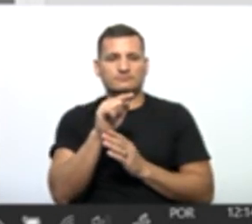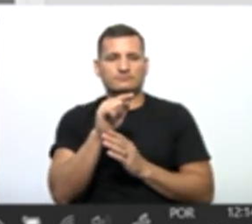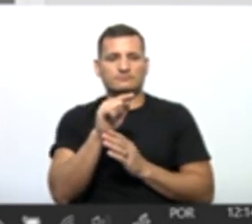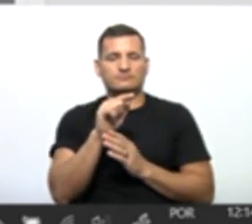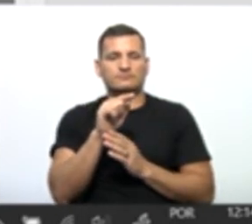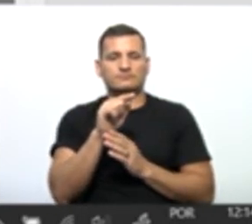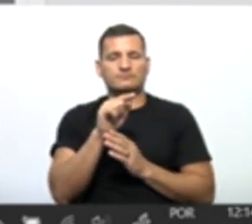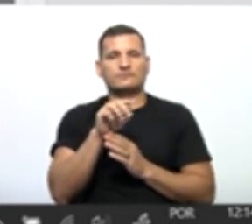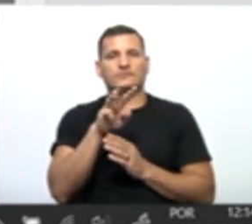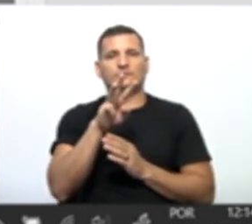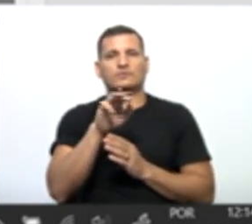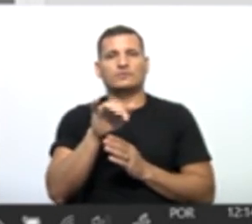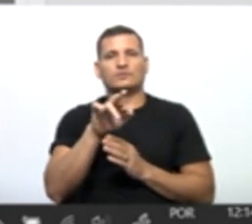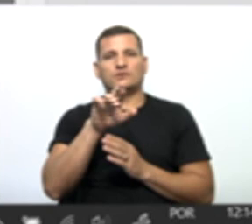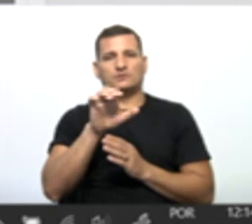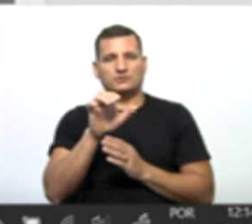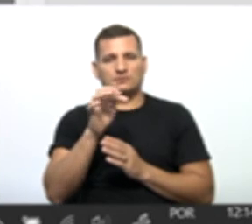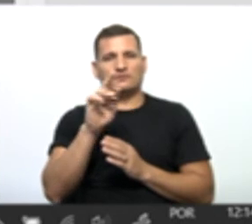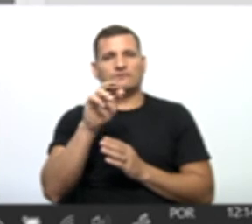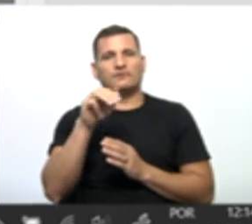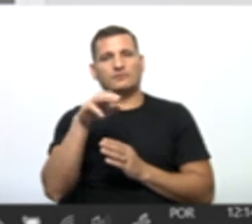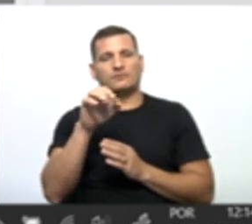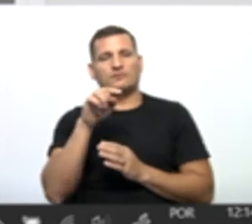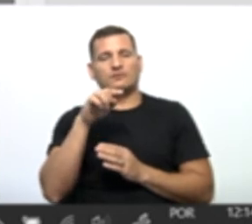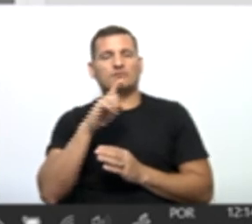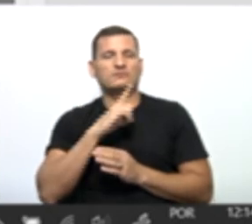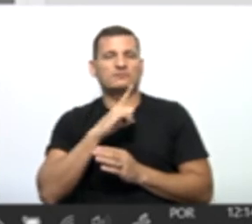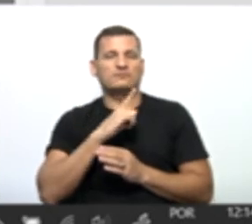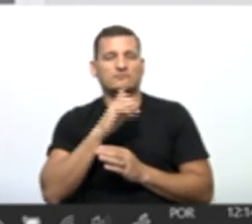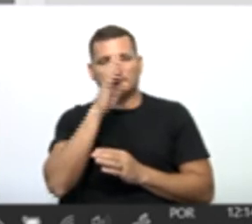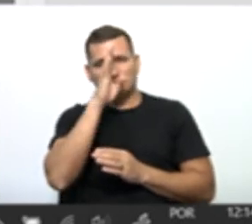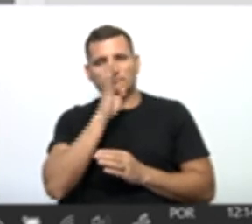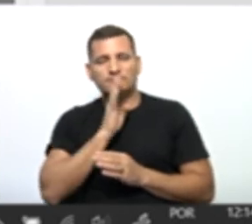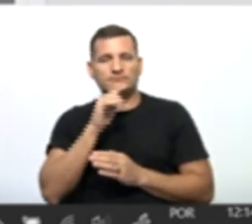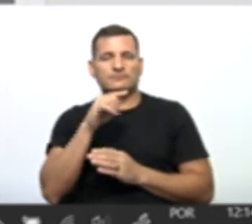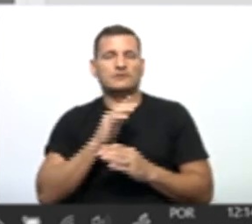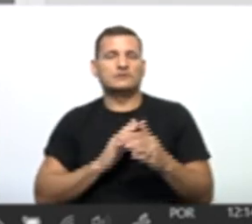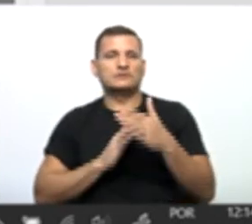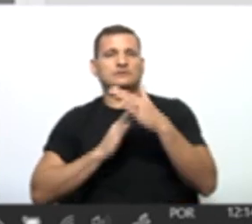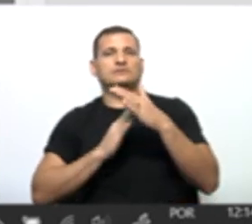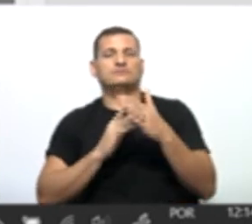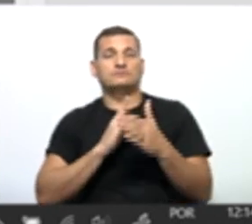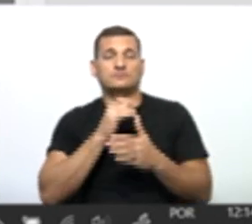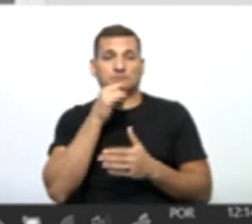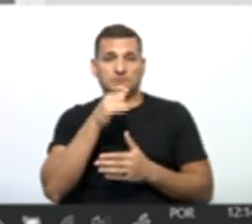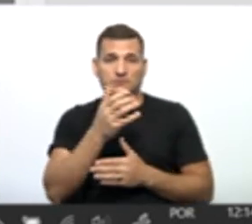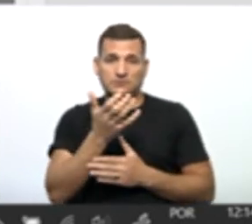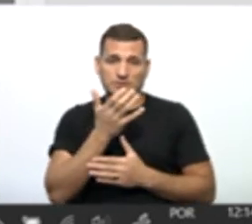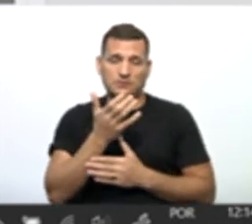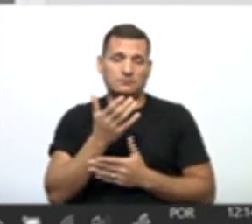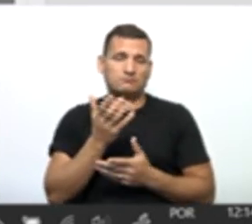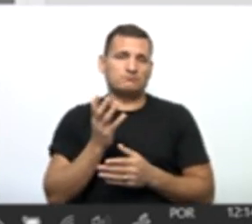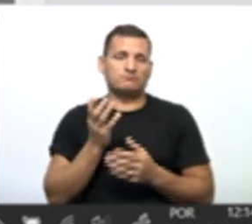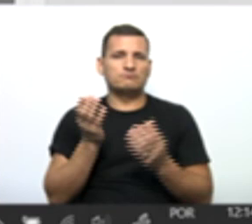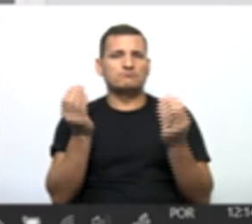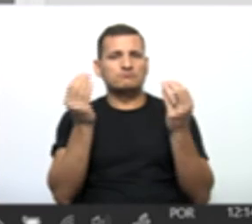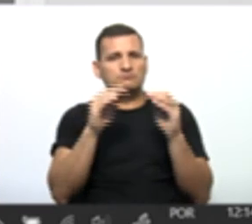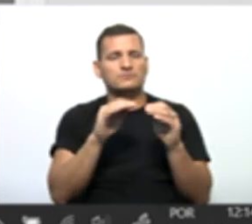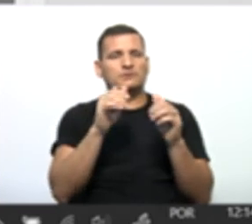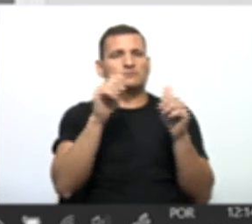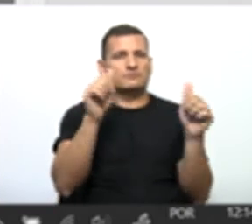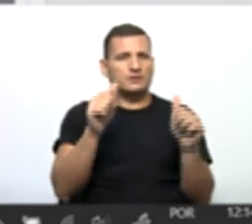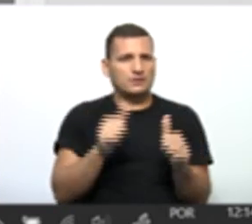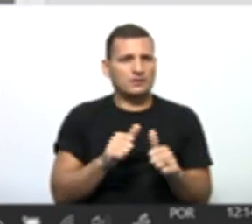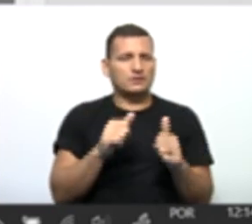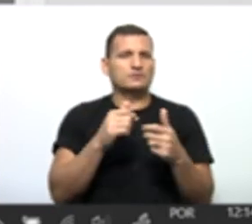free, ela limita um pouco. Aí, no caso, é como você já conhece. Se vocês fizerem mais recursos, adicionar imagens reais,